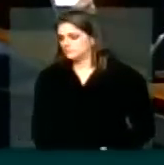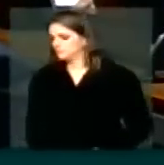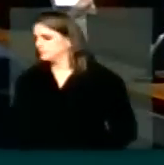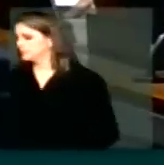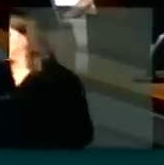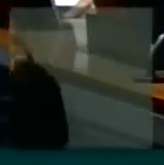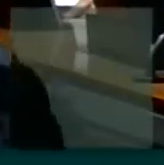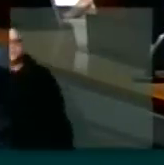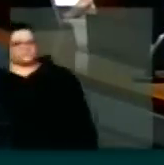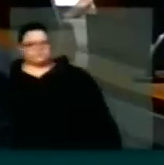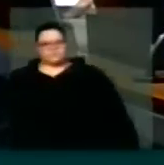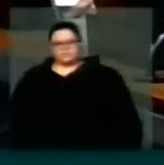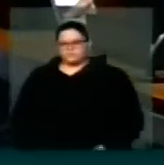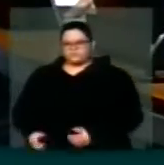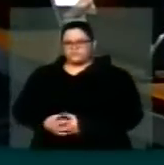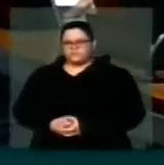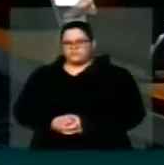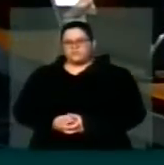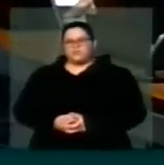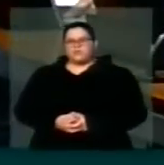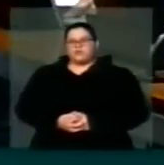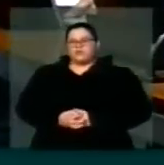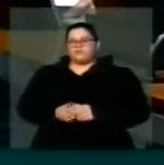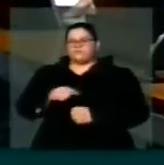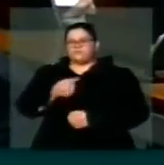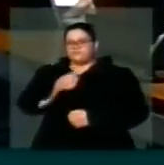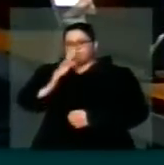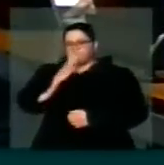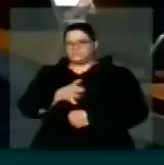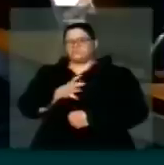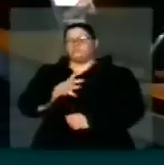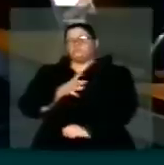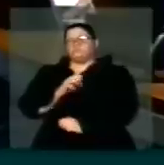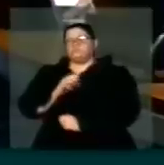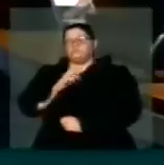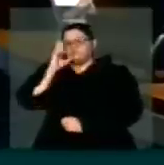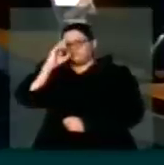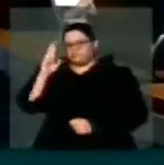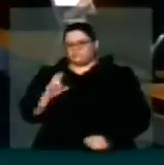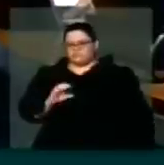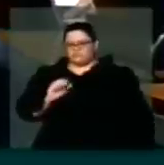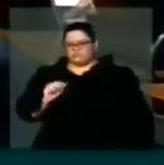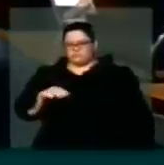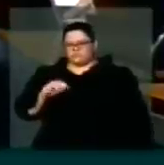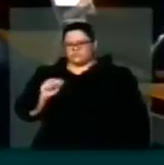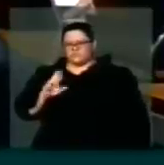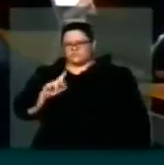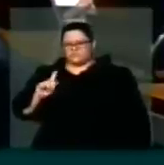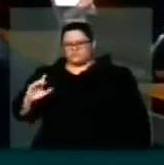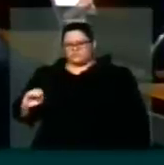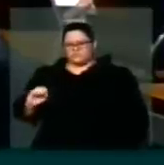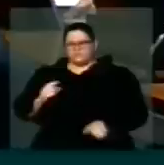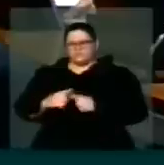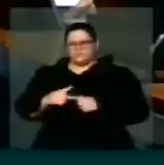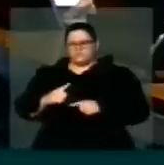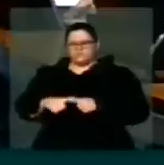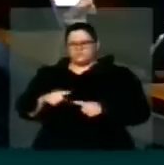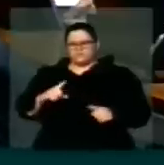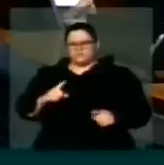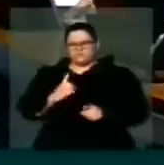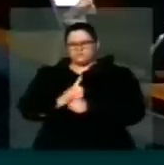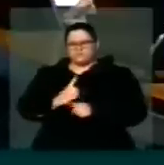senhor Camargo. E na delação do senhor Camargo, que aliás, delação essa que encontra-se em Curitiba com o juiz